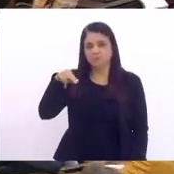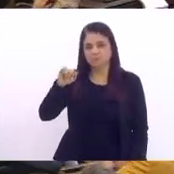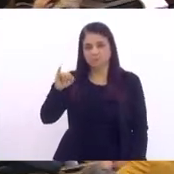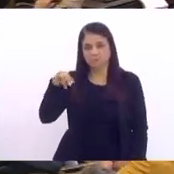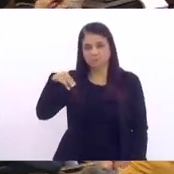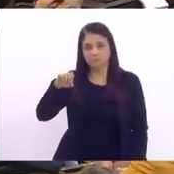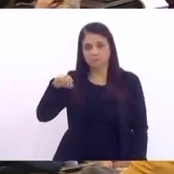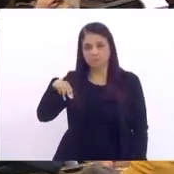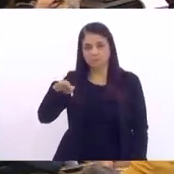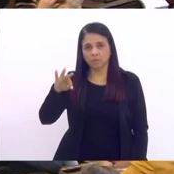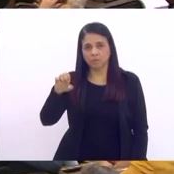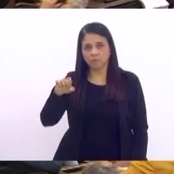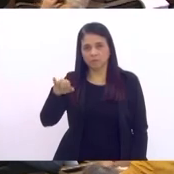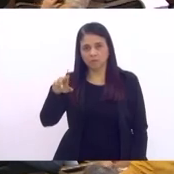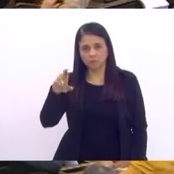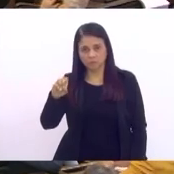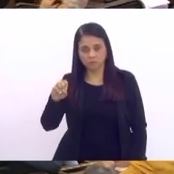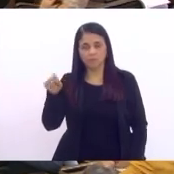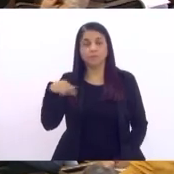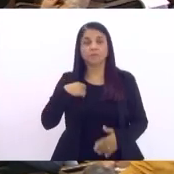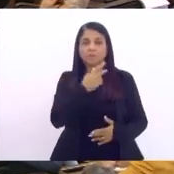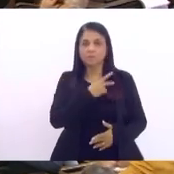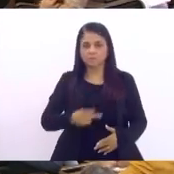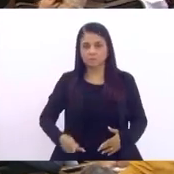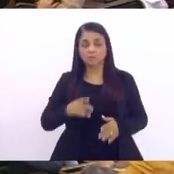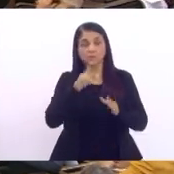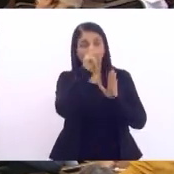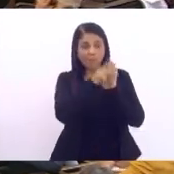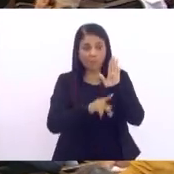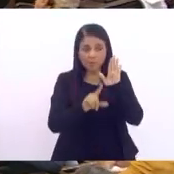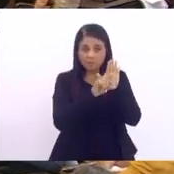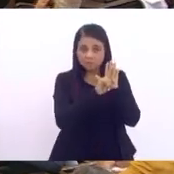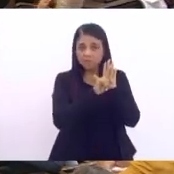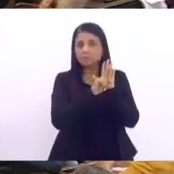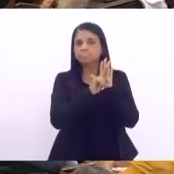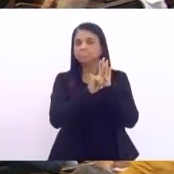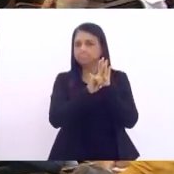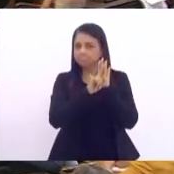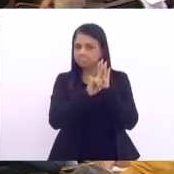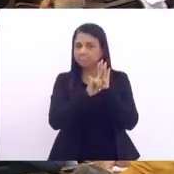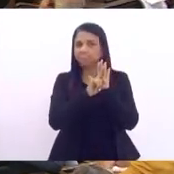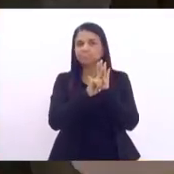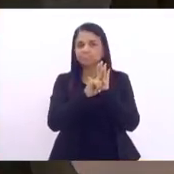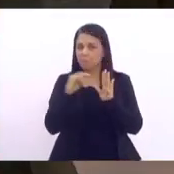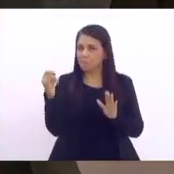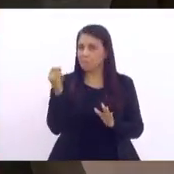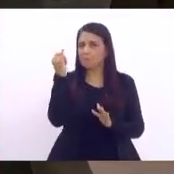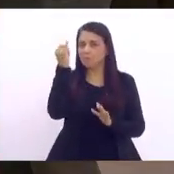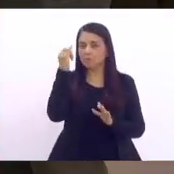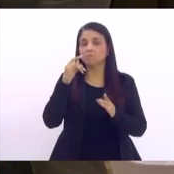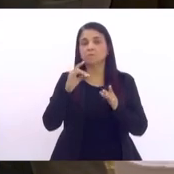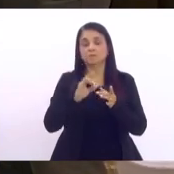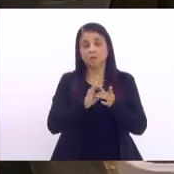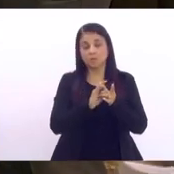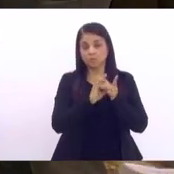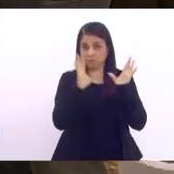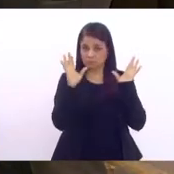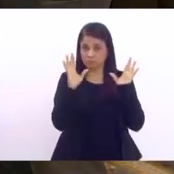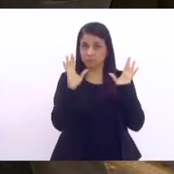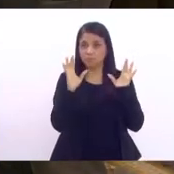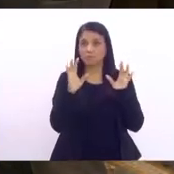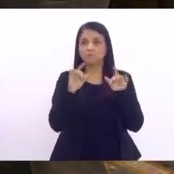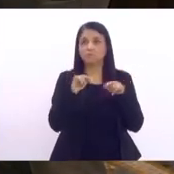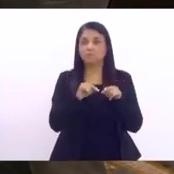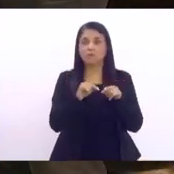Senhor presidente, o projeto é muito salutar, né? Embora autorizativo, mas vindo como mensagem do Executivo, a